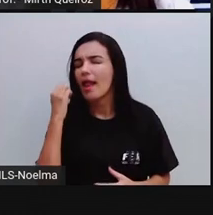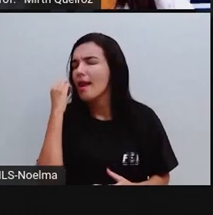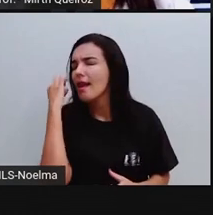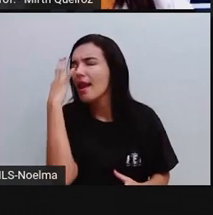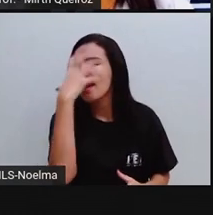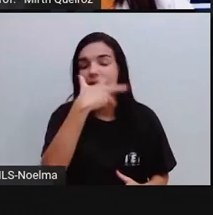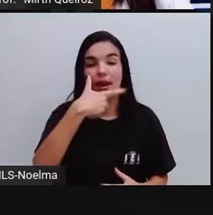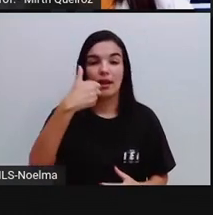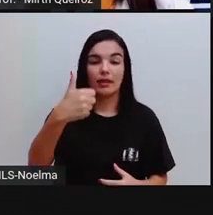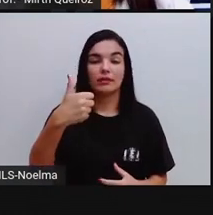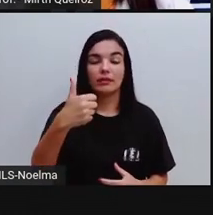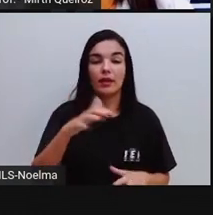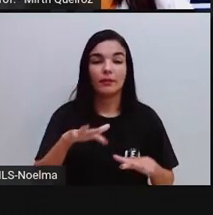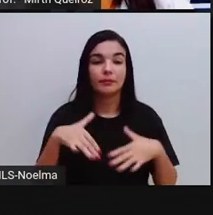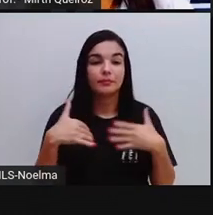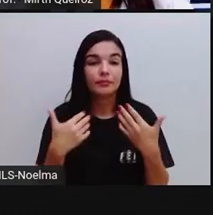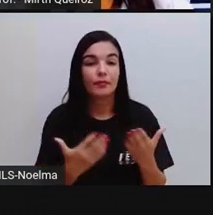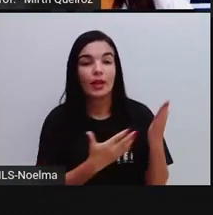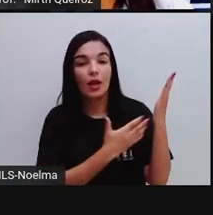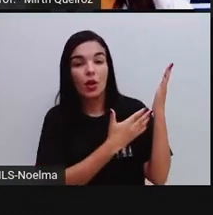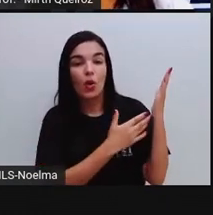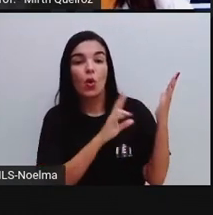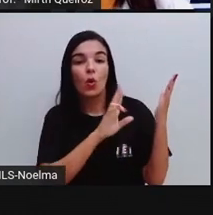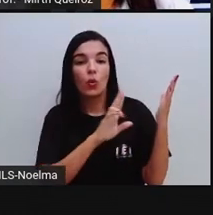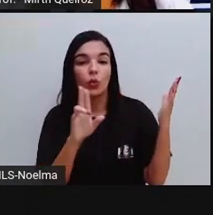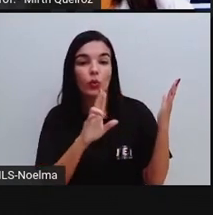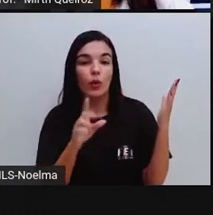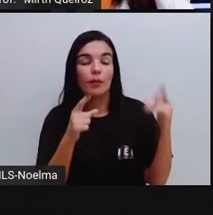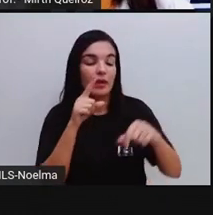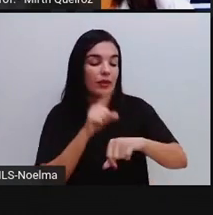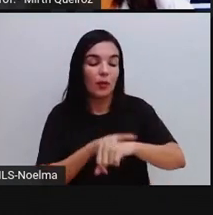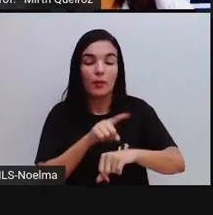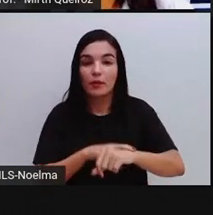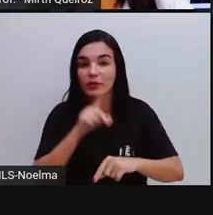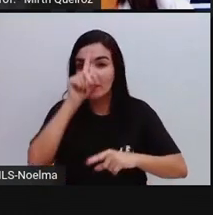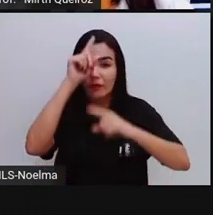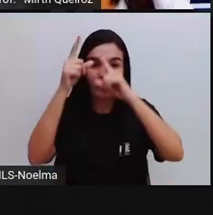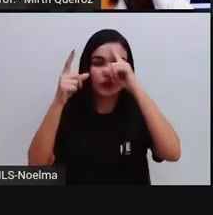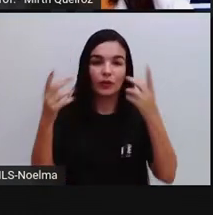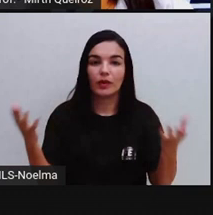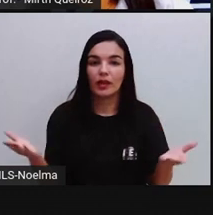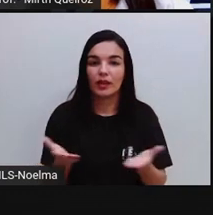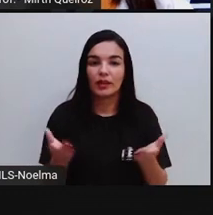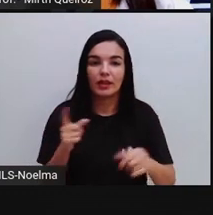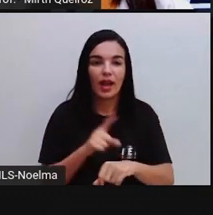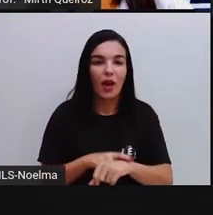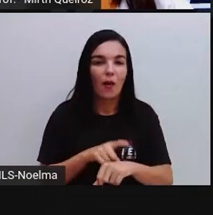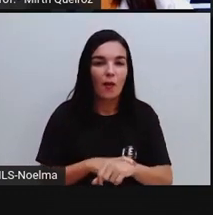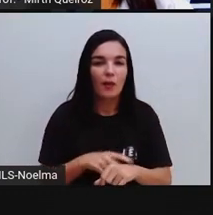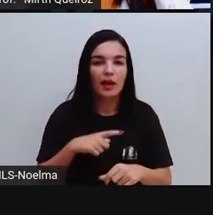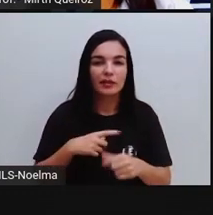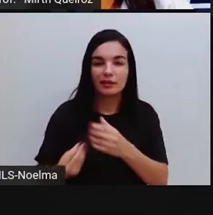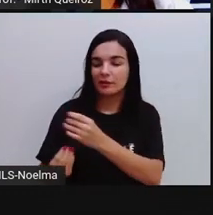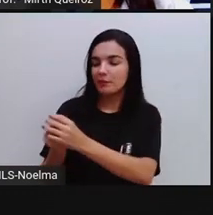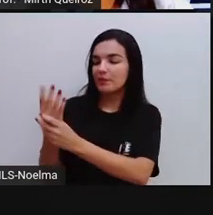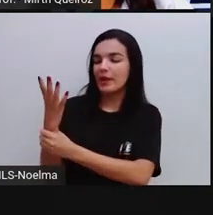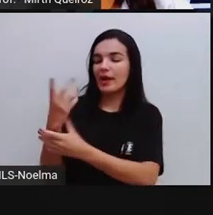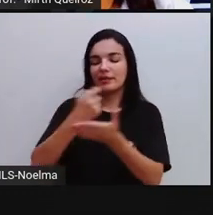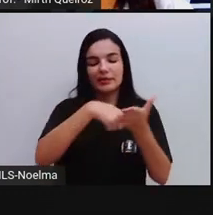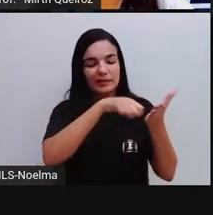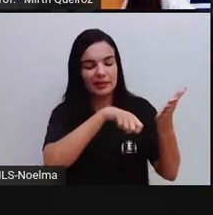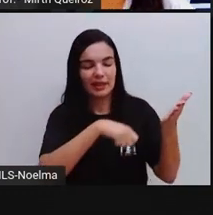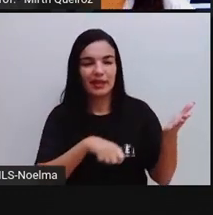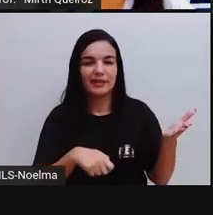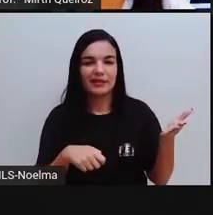esses bardos do improviso, os precursores da literatura de cordel escrita.